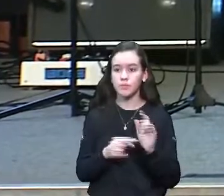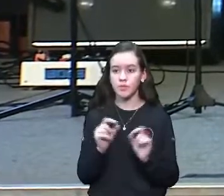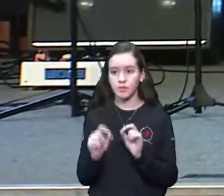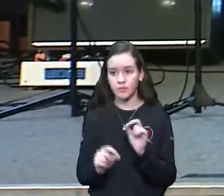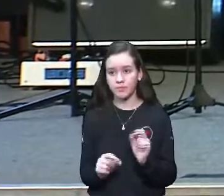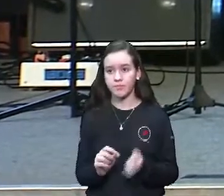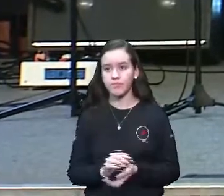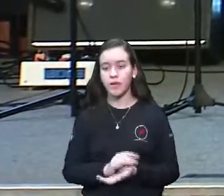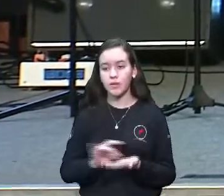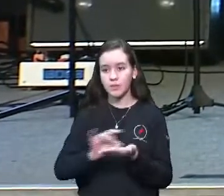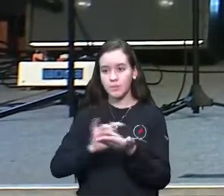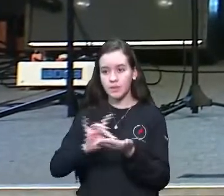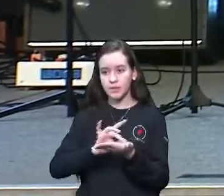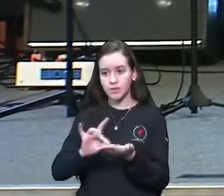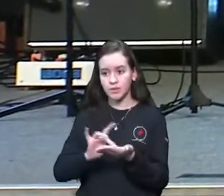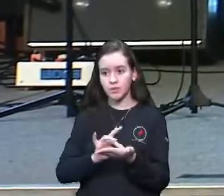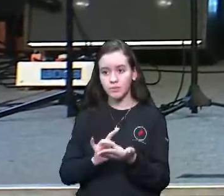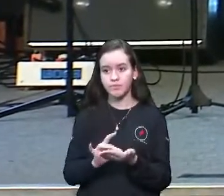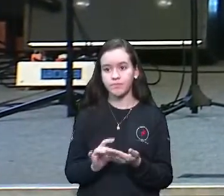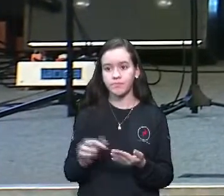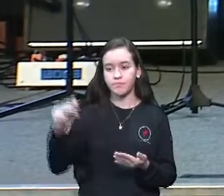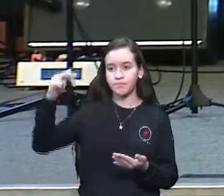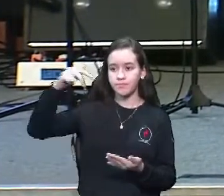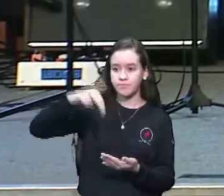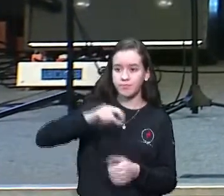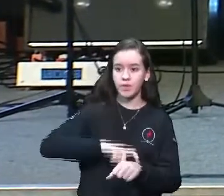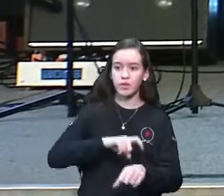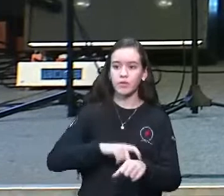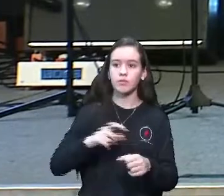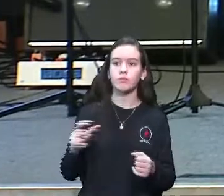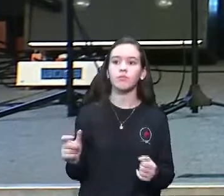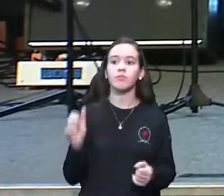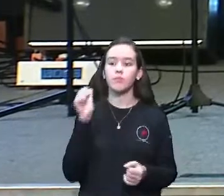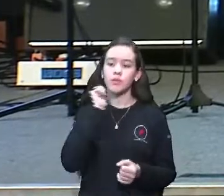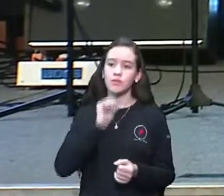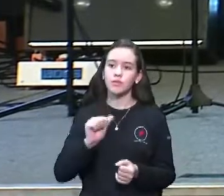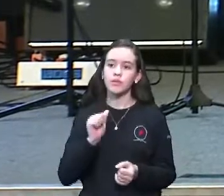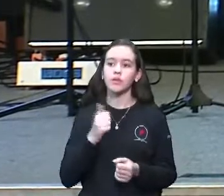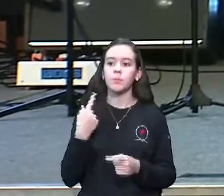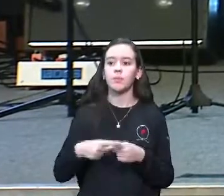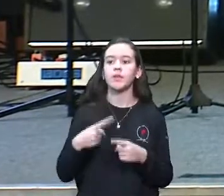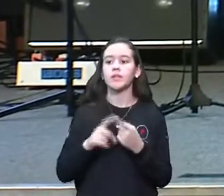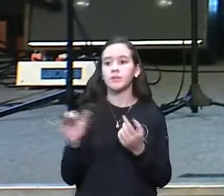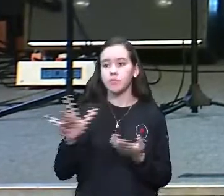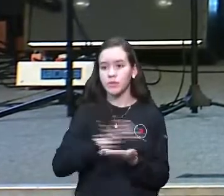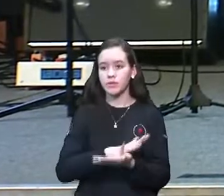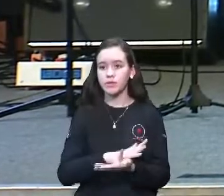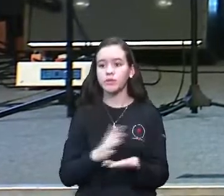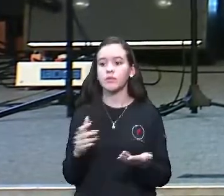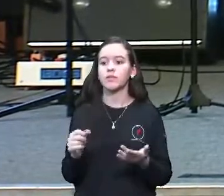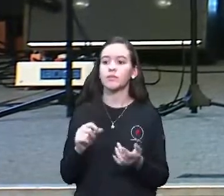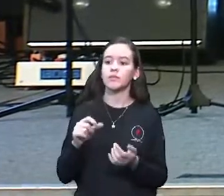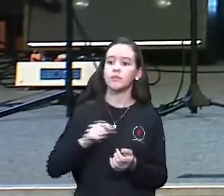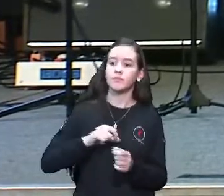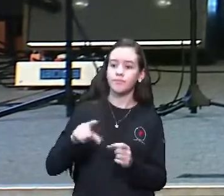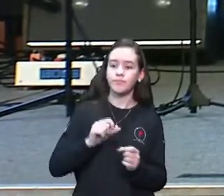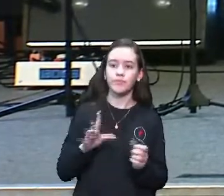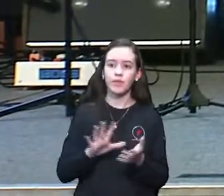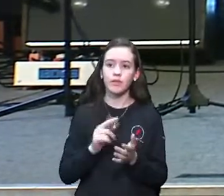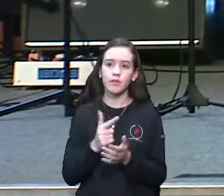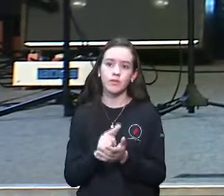desciam na hora da semeadura, porque se você destrói a semeadura, já não vai ter colheita, é um trabalho